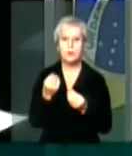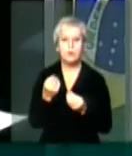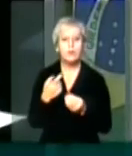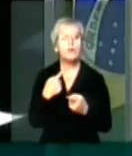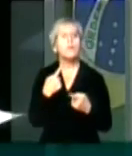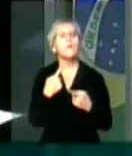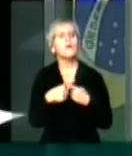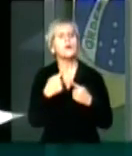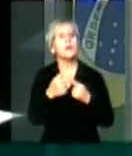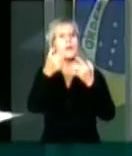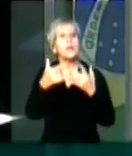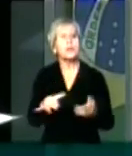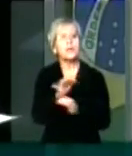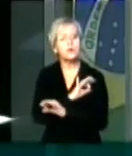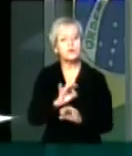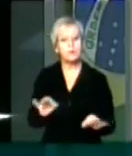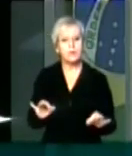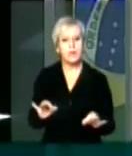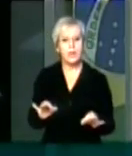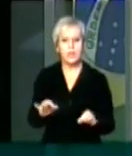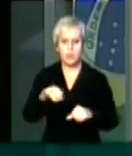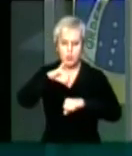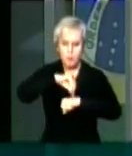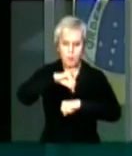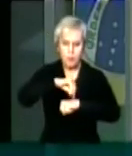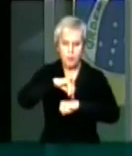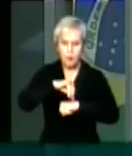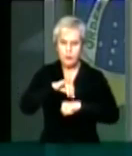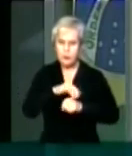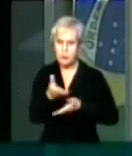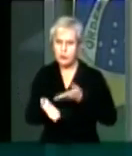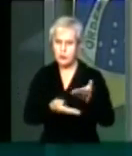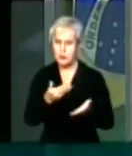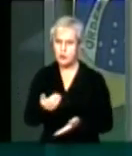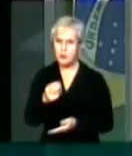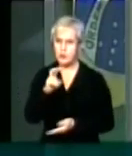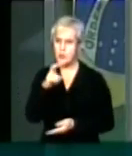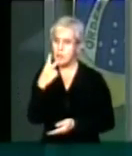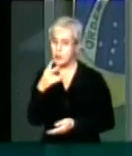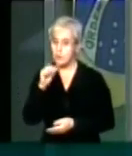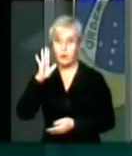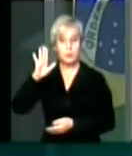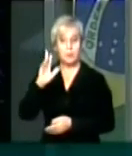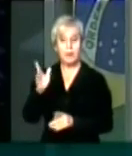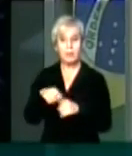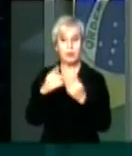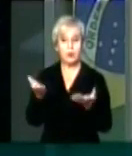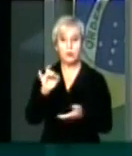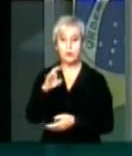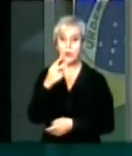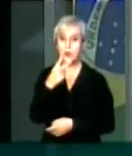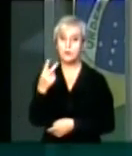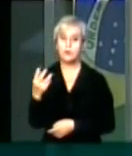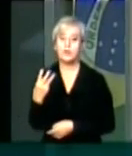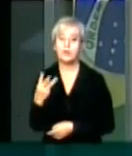por que as 520 UPAs que ela prometeu se transformaram em apenas 230? Ou por que